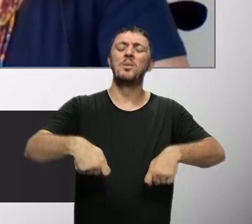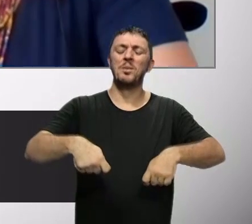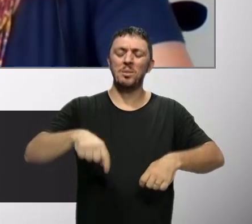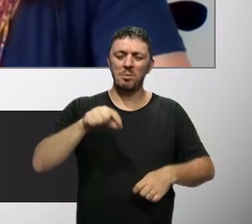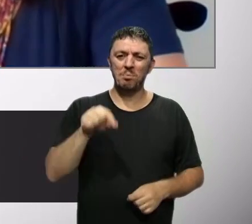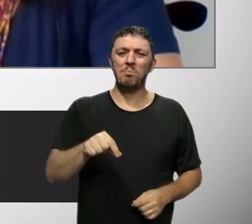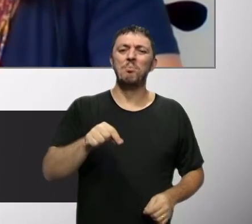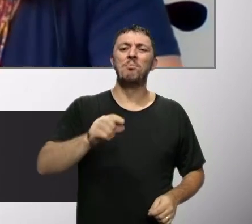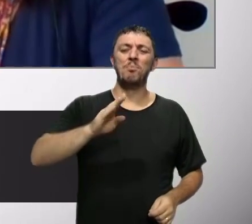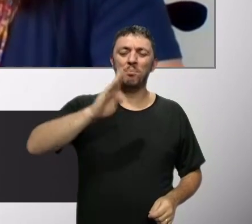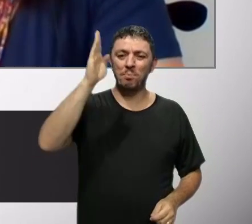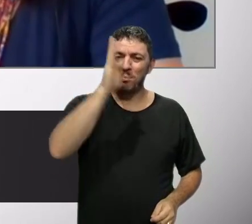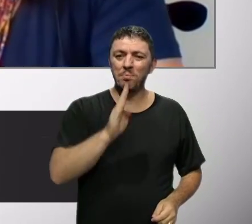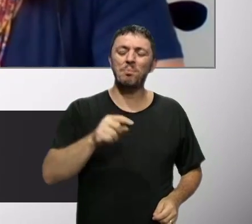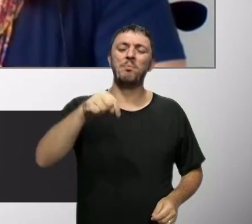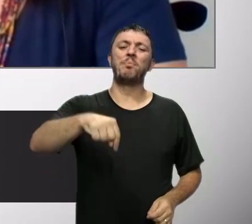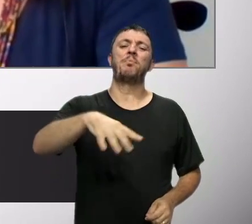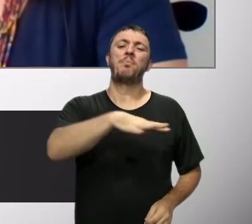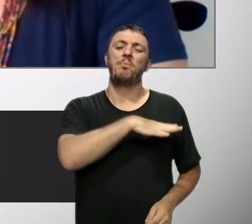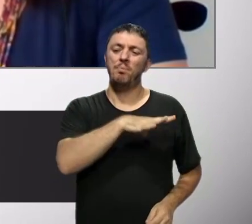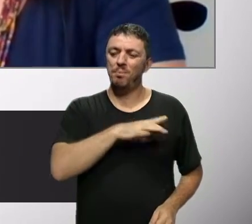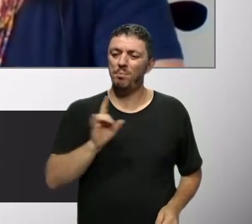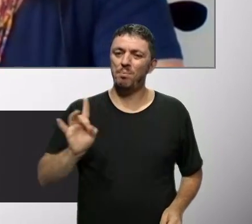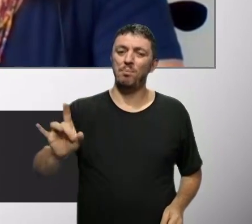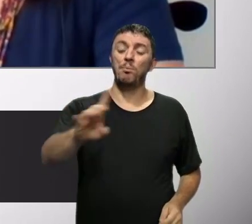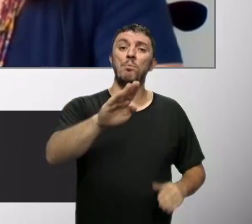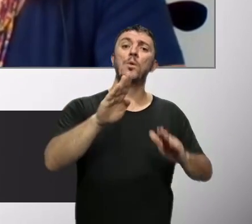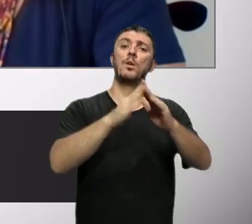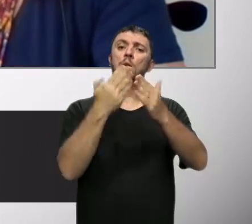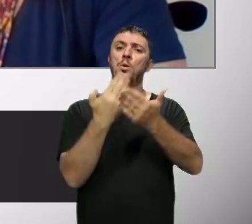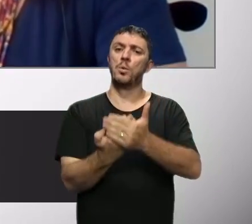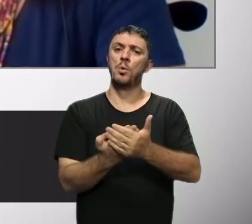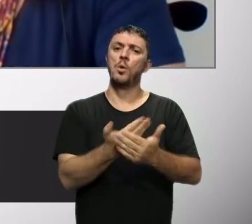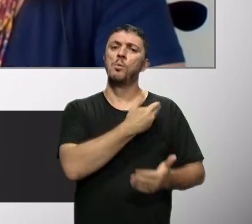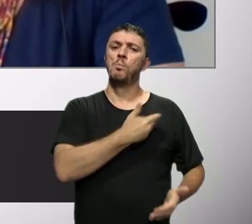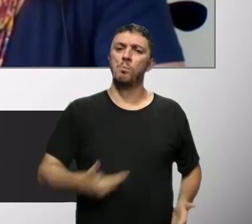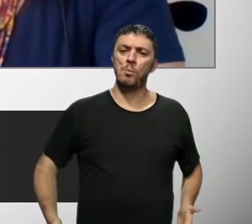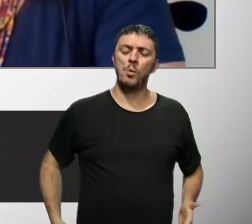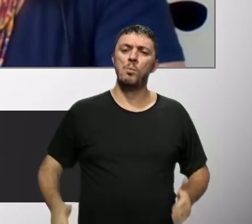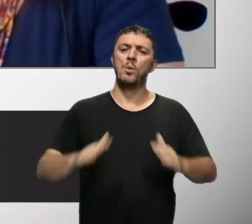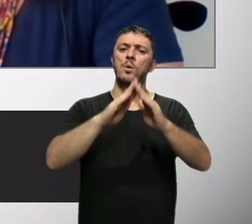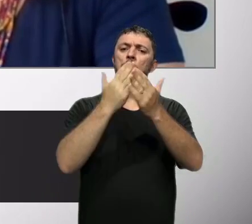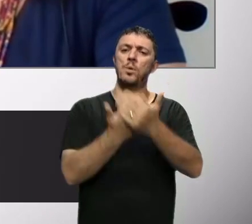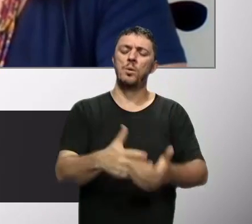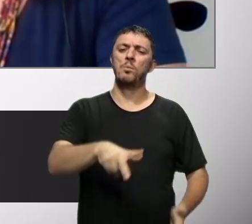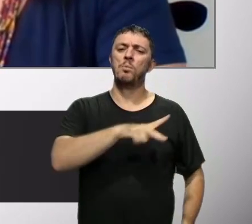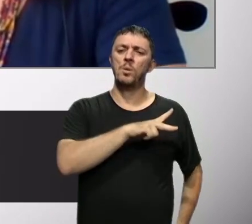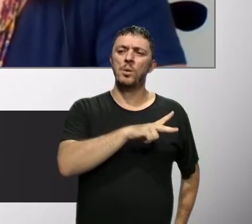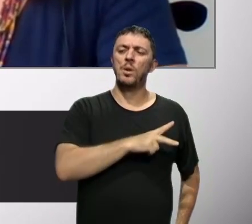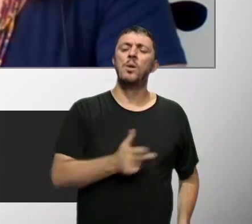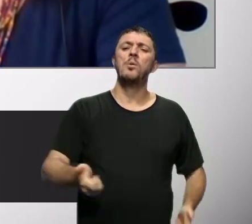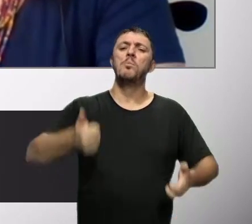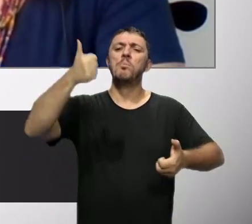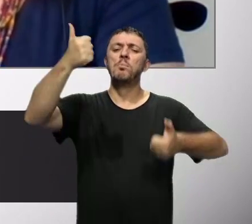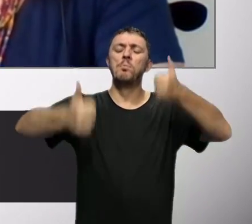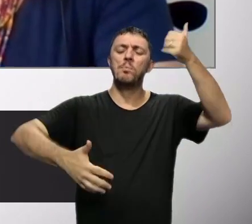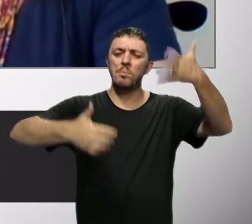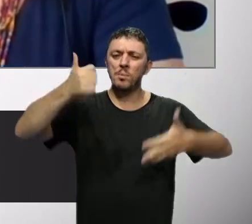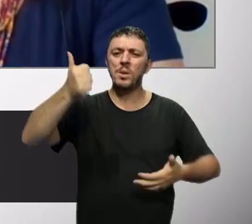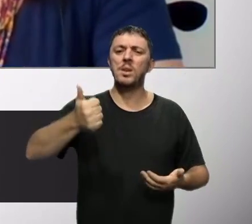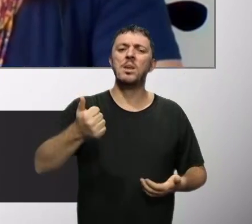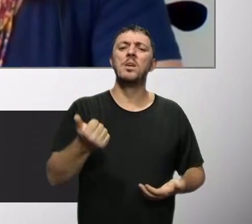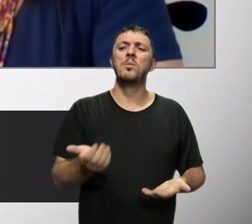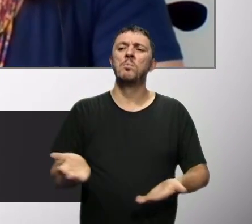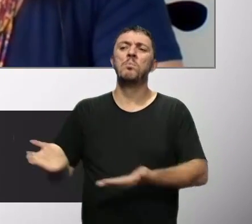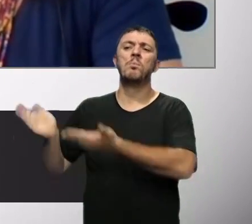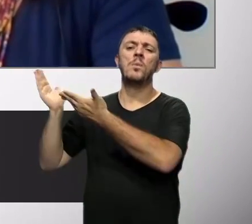cidade, também nas escolas públicas e particulares. Agora, conta um pouquinho do seu trabalho como educadora e